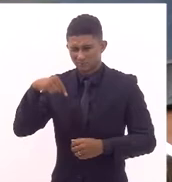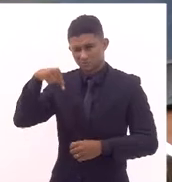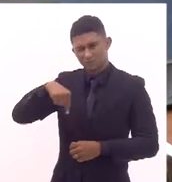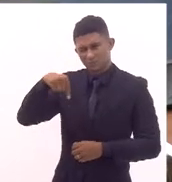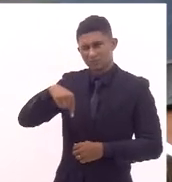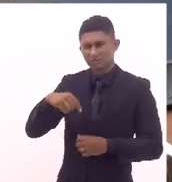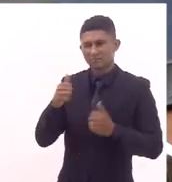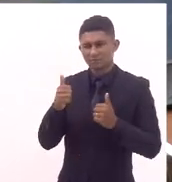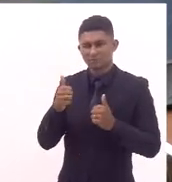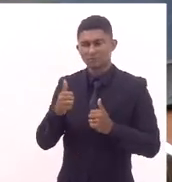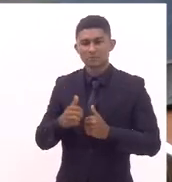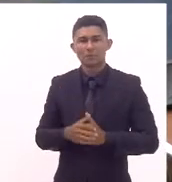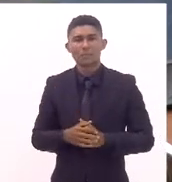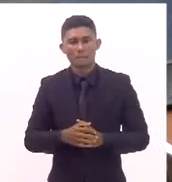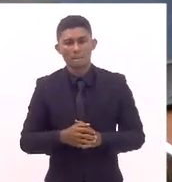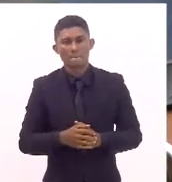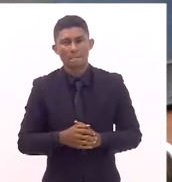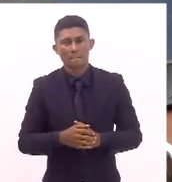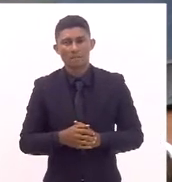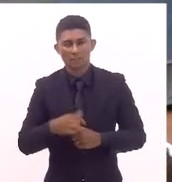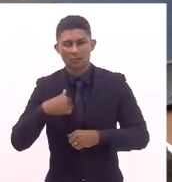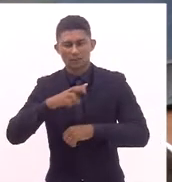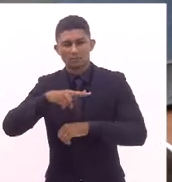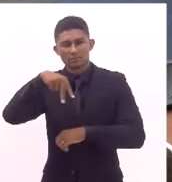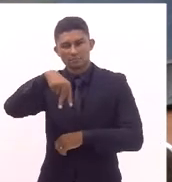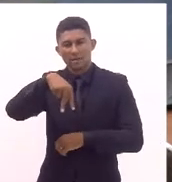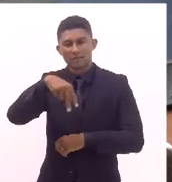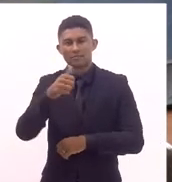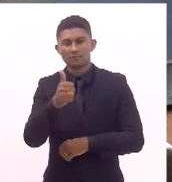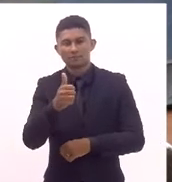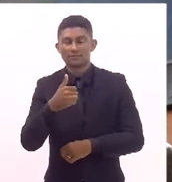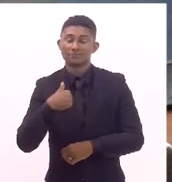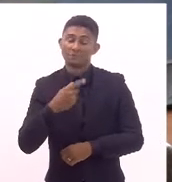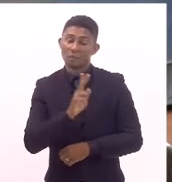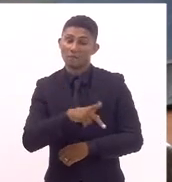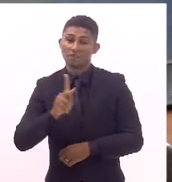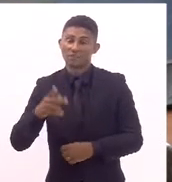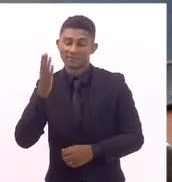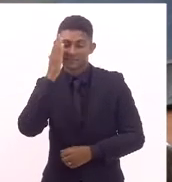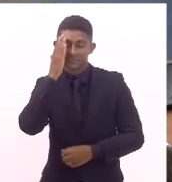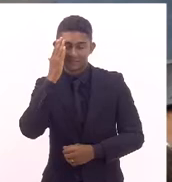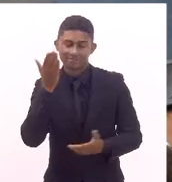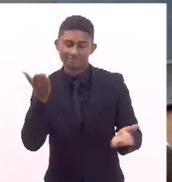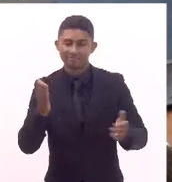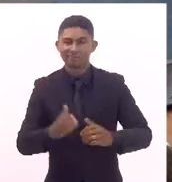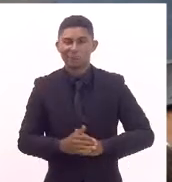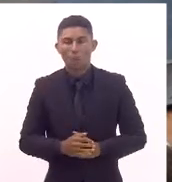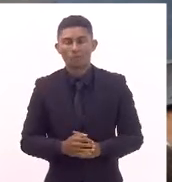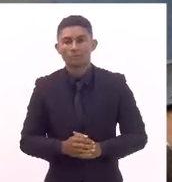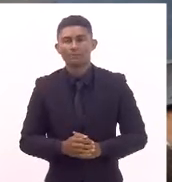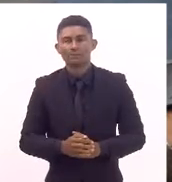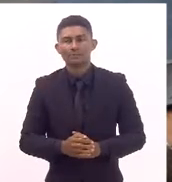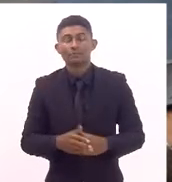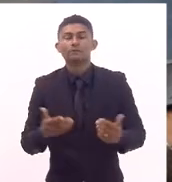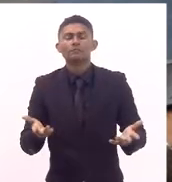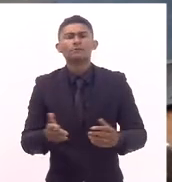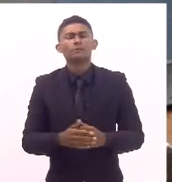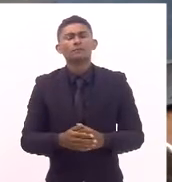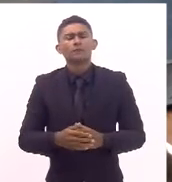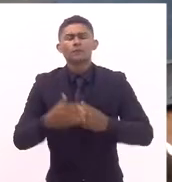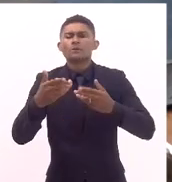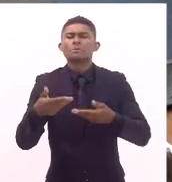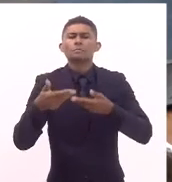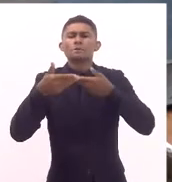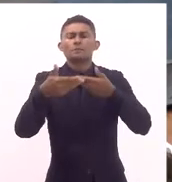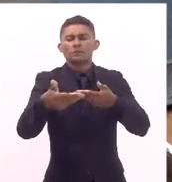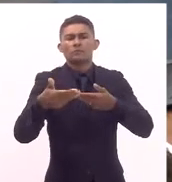ó e vou falar em pé por favor professora né bom eu quando me